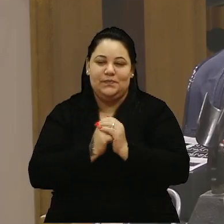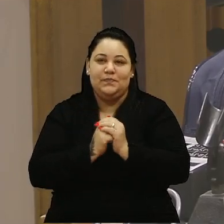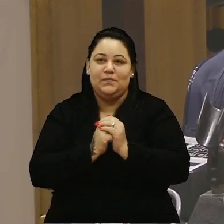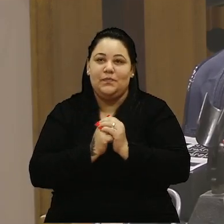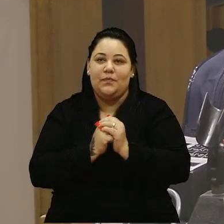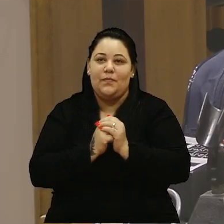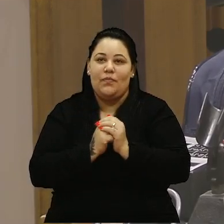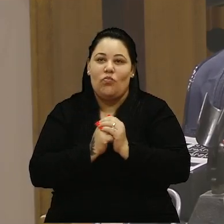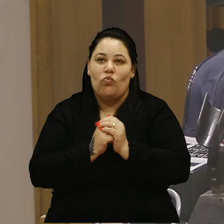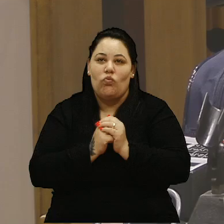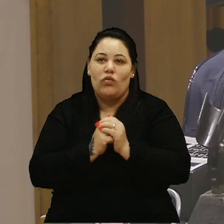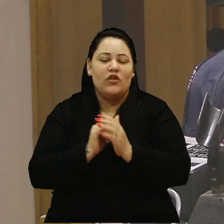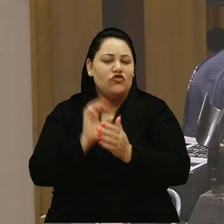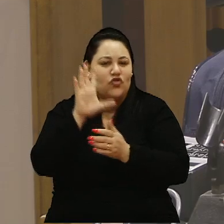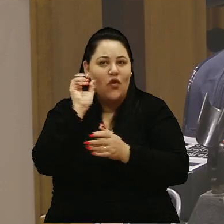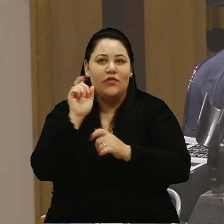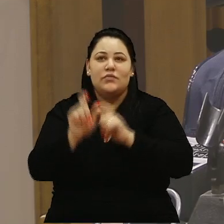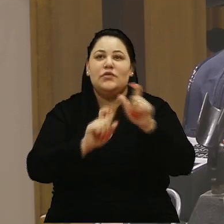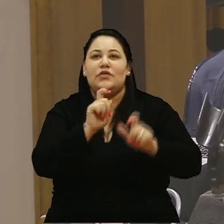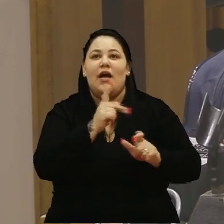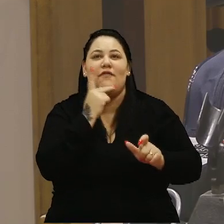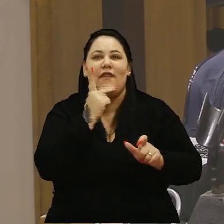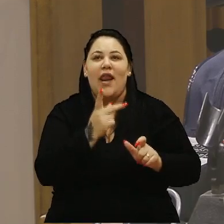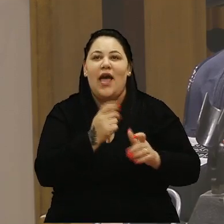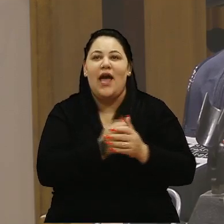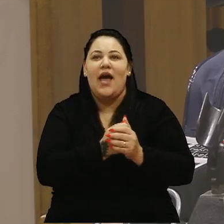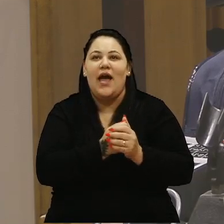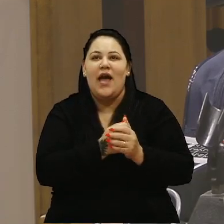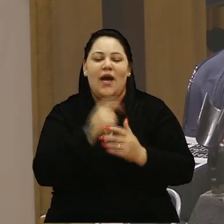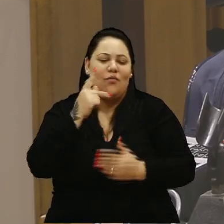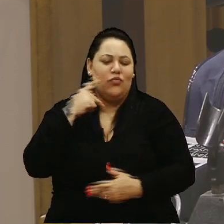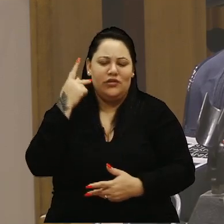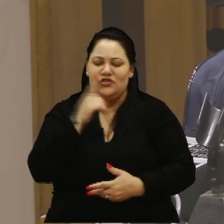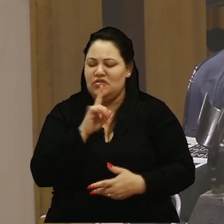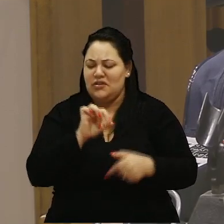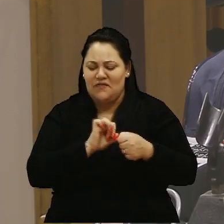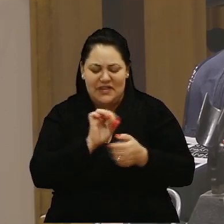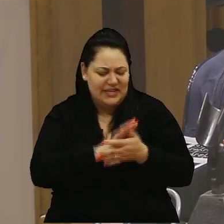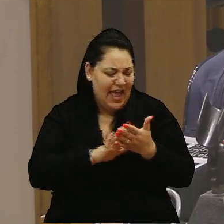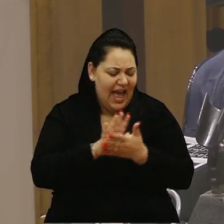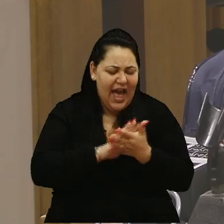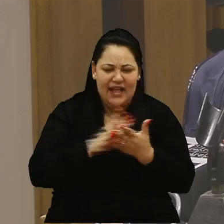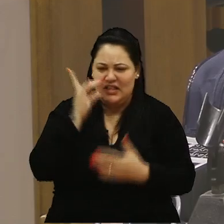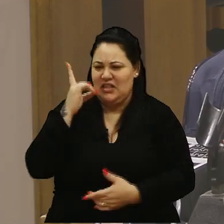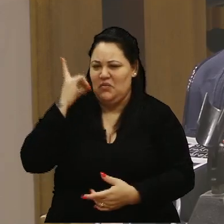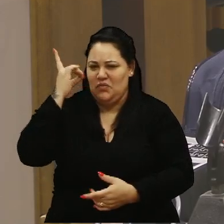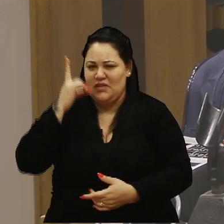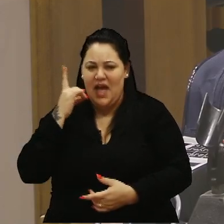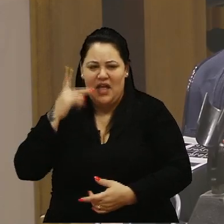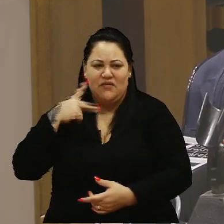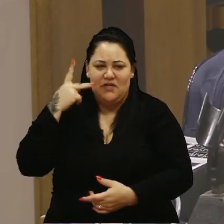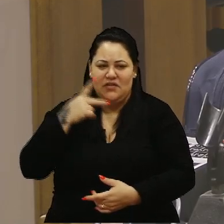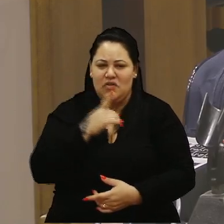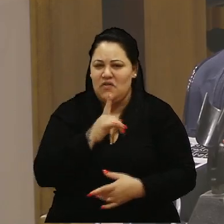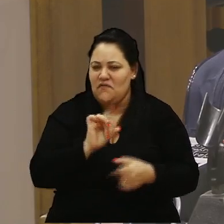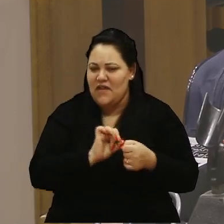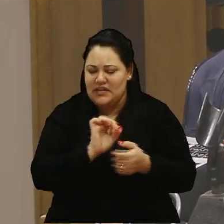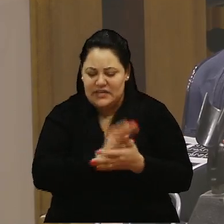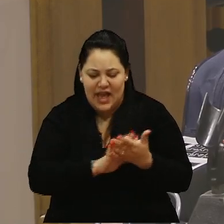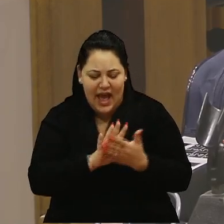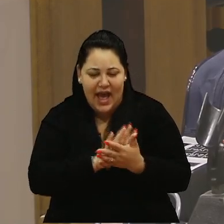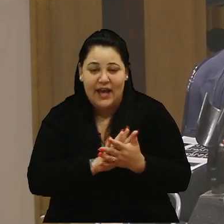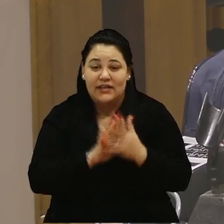E a gente ouve o pessoal falar que político não faz nada, né? E vereador e deputado não faz nada, também vendo o trabalho, o esforço